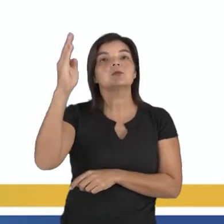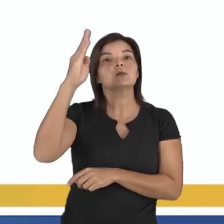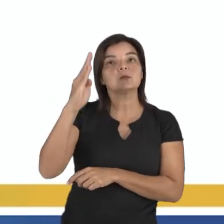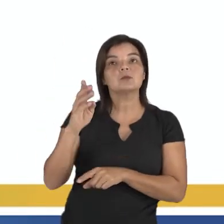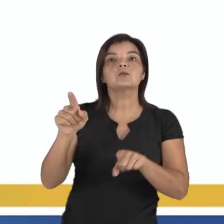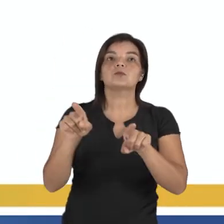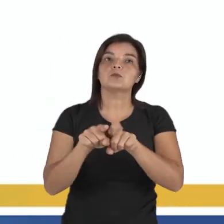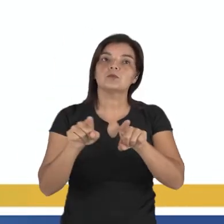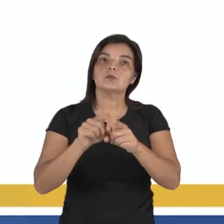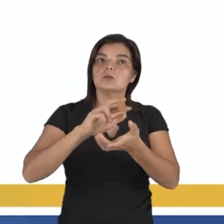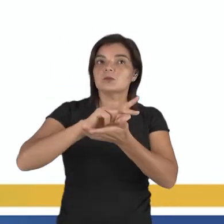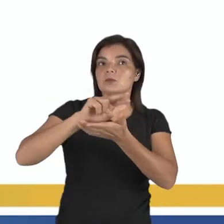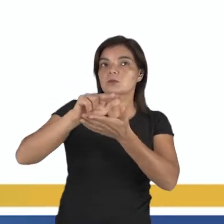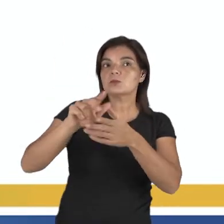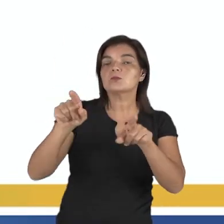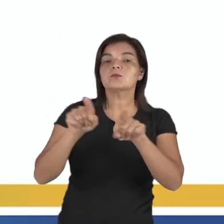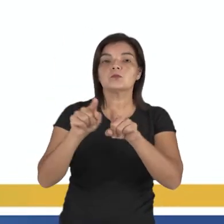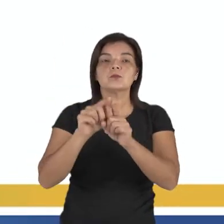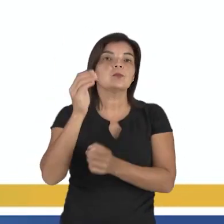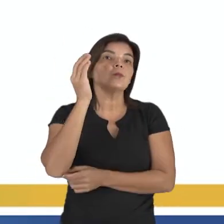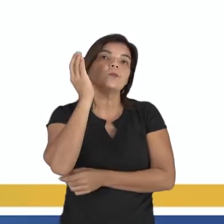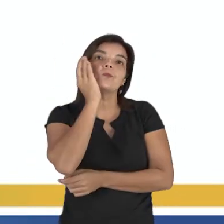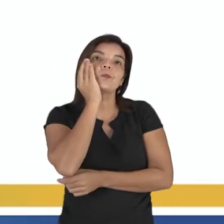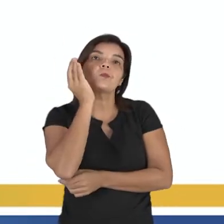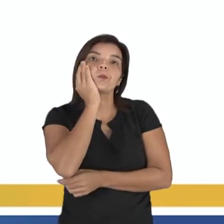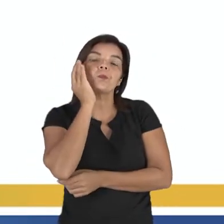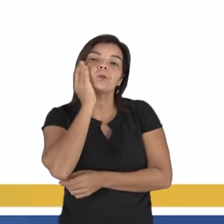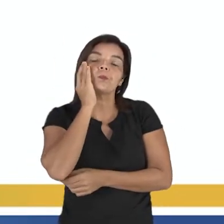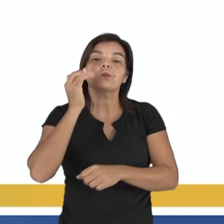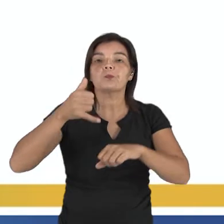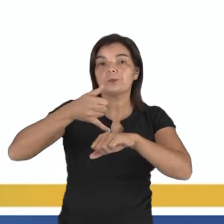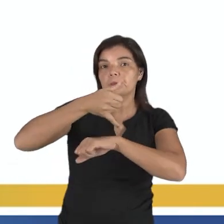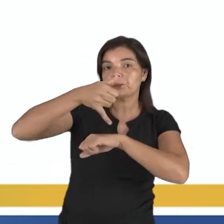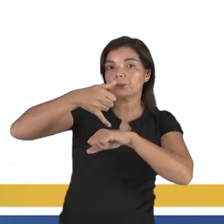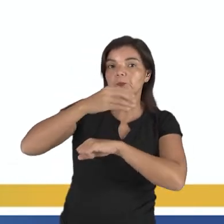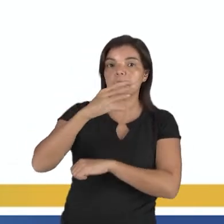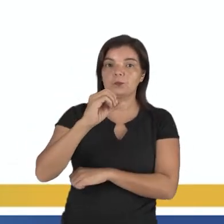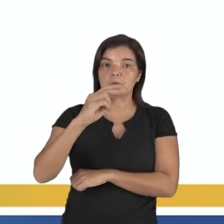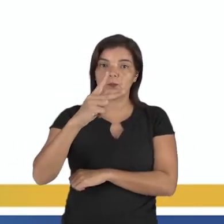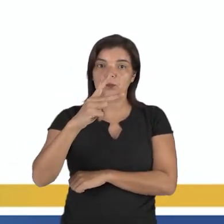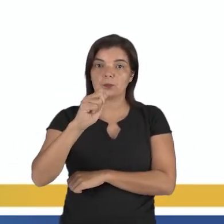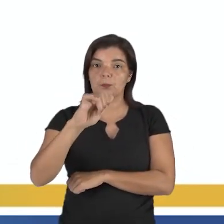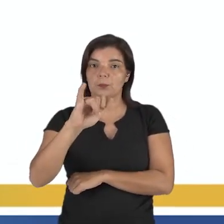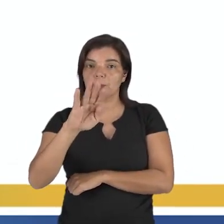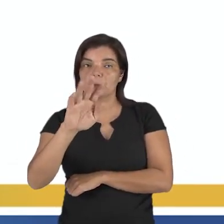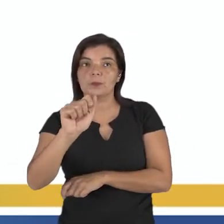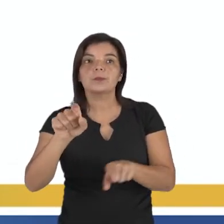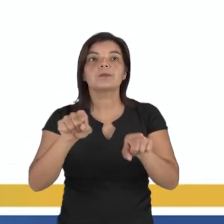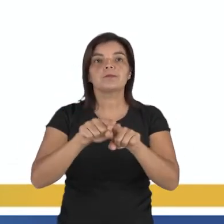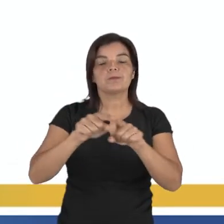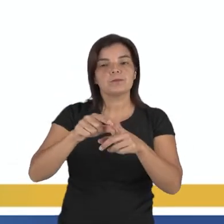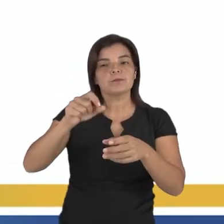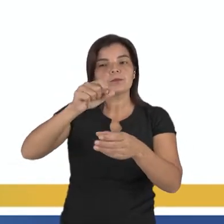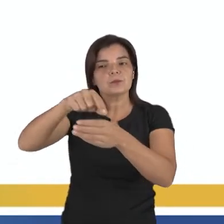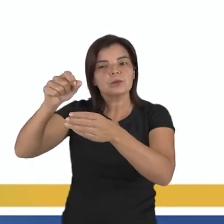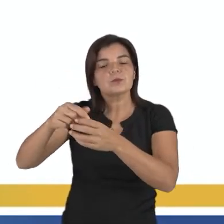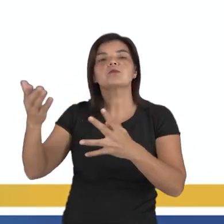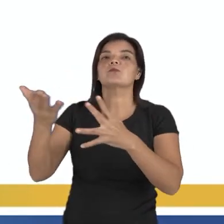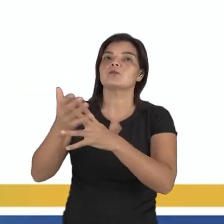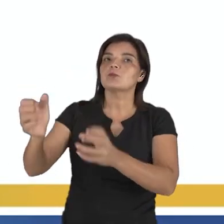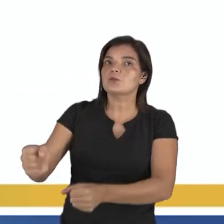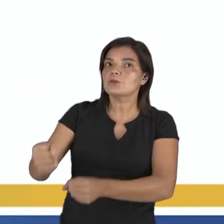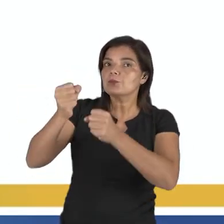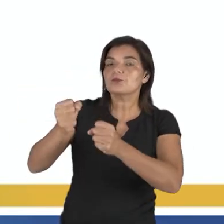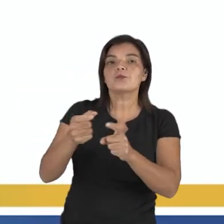que foi, enfim, diversificado. O fruto do açaí e também o óleo de copaíba. Os cultivos de mandioca, milho,